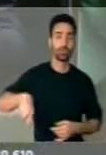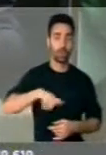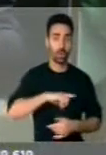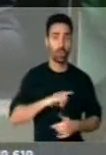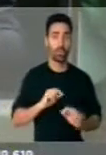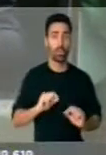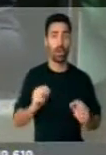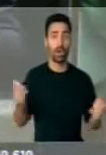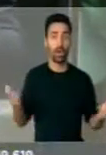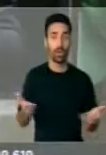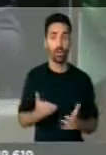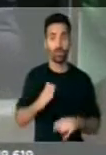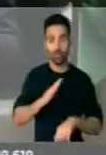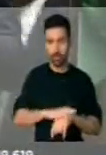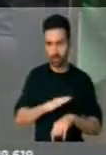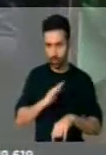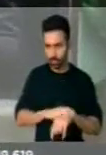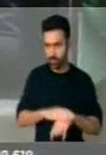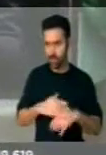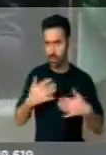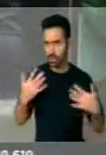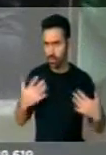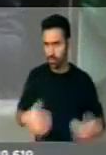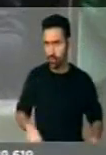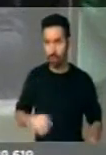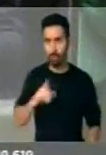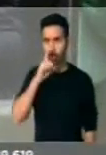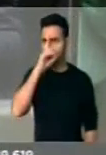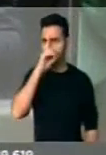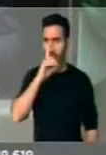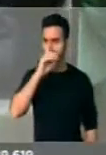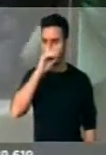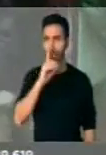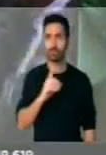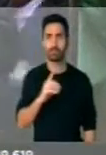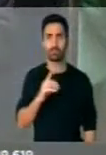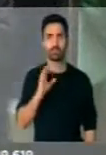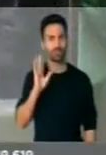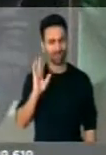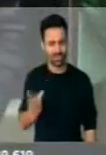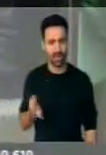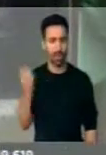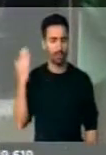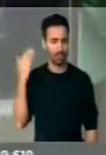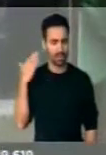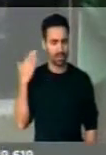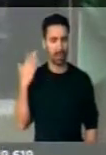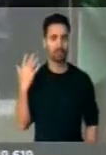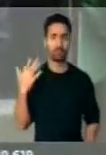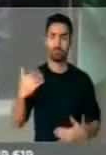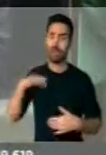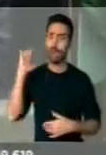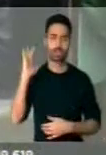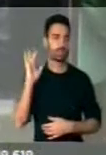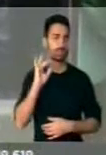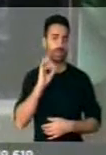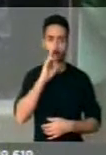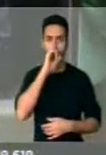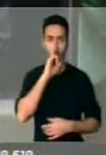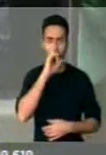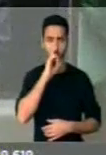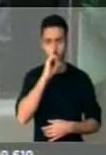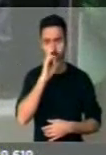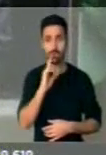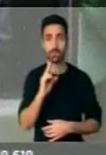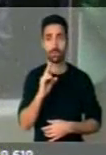num momento, numa legislatura muito perigosa. Vivemos um biênio passado muito perigoso, e as circunstâncias que